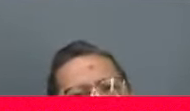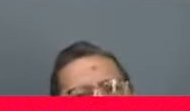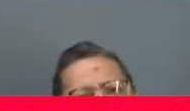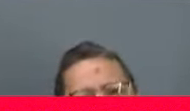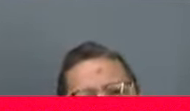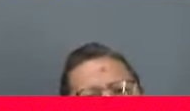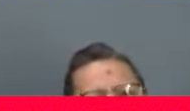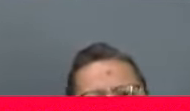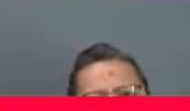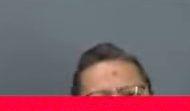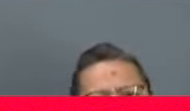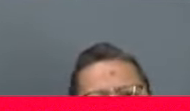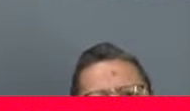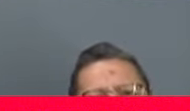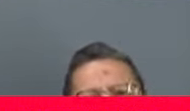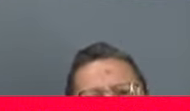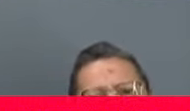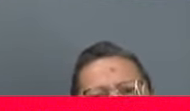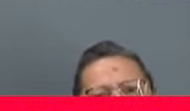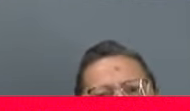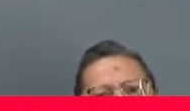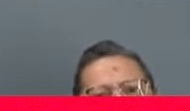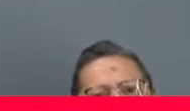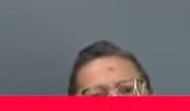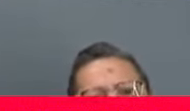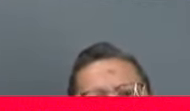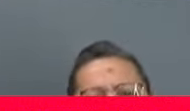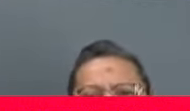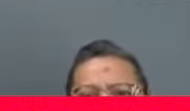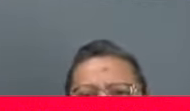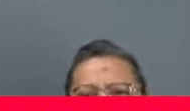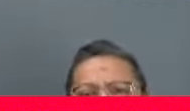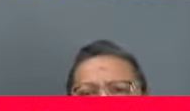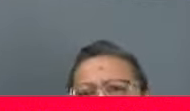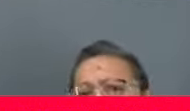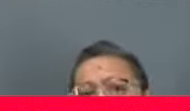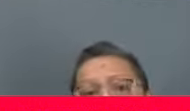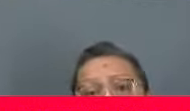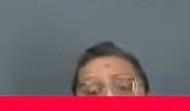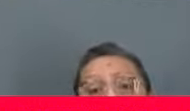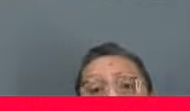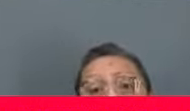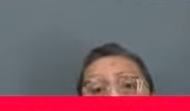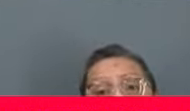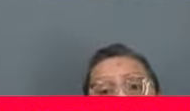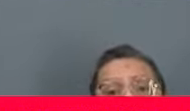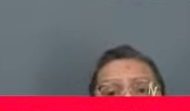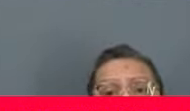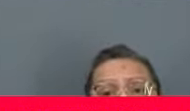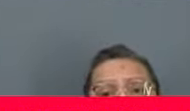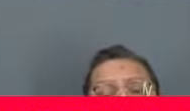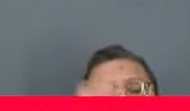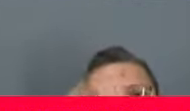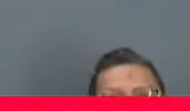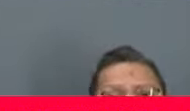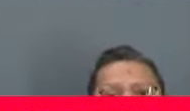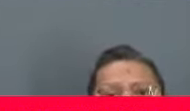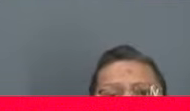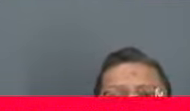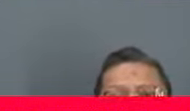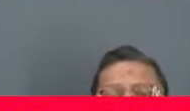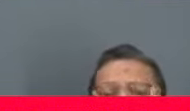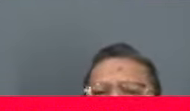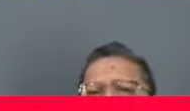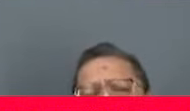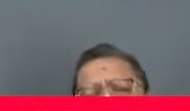faca como se não fosse possível cometer um atentado com uma uma panela de pressão cheia de pregoo e de